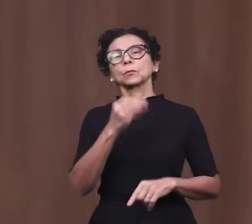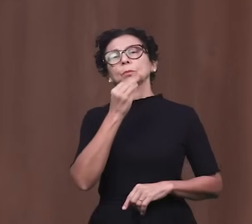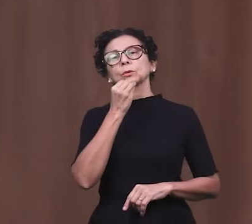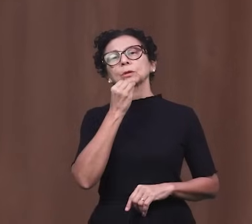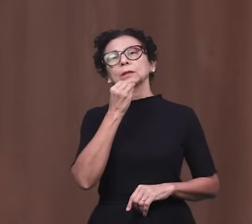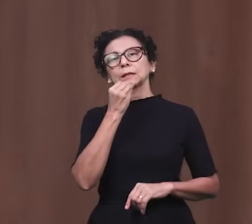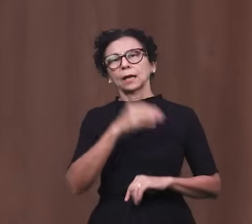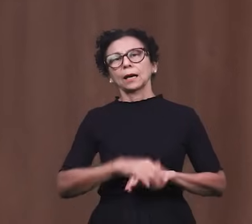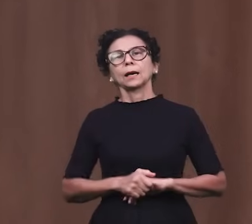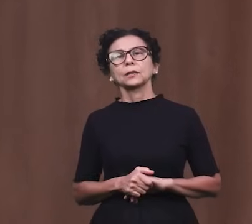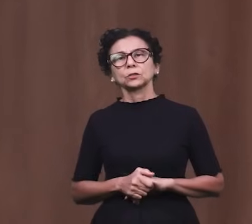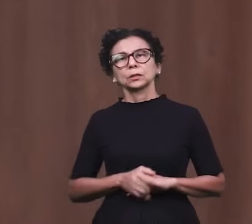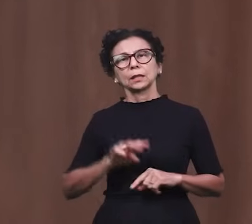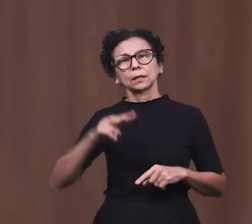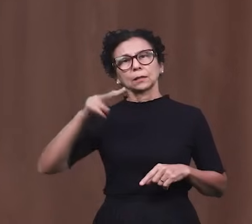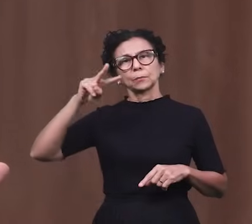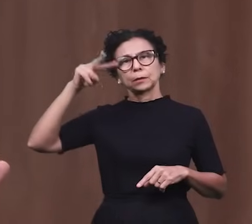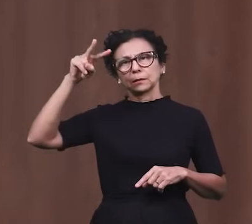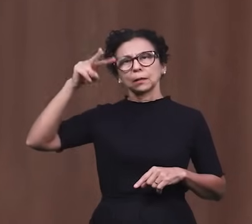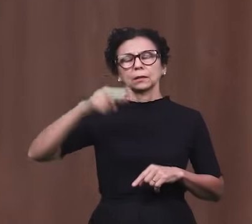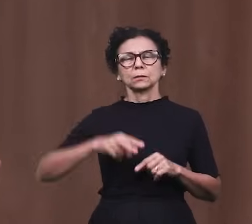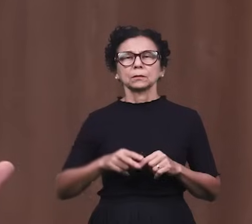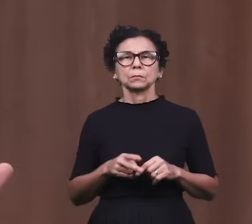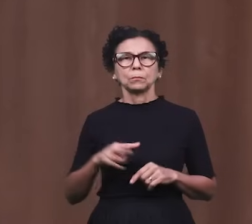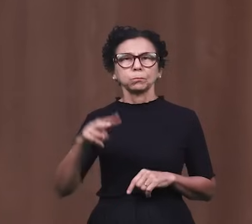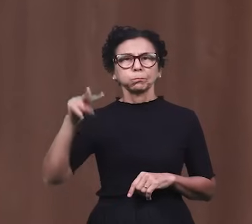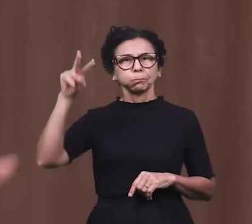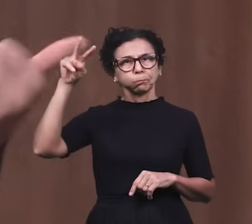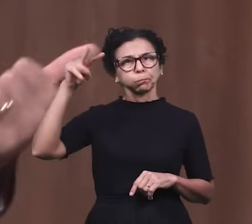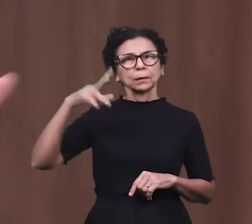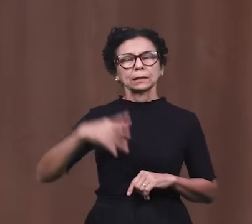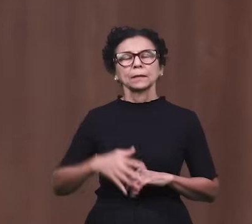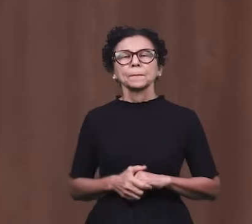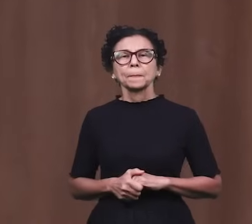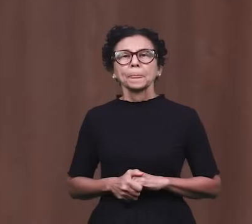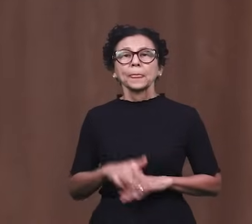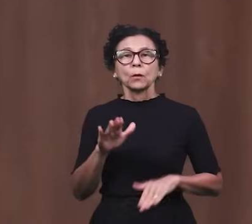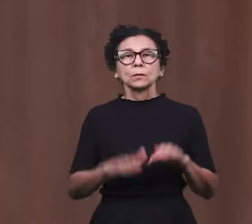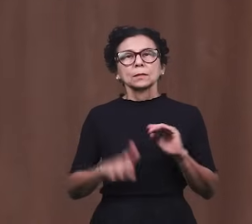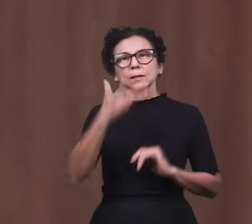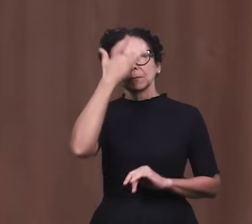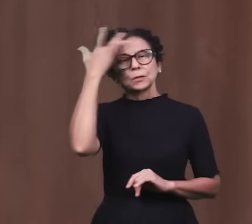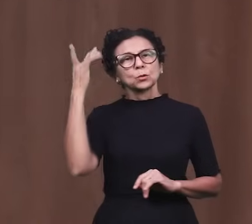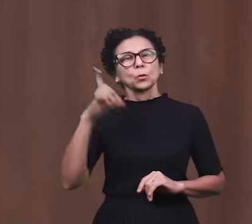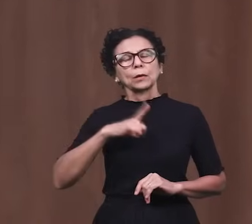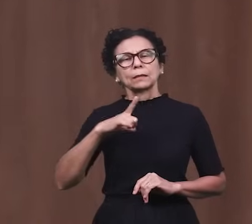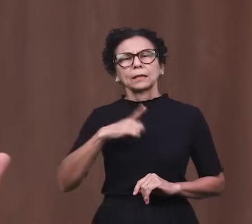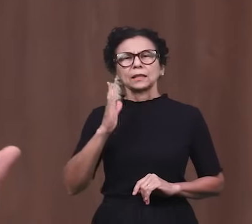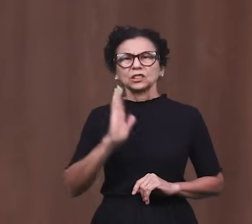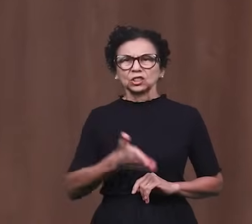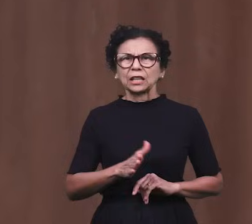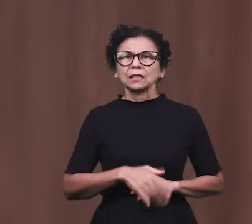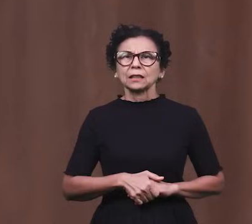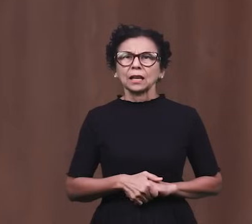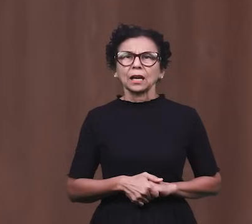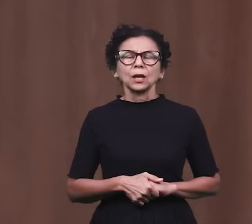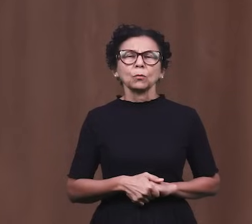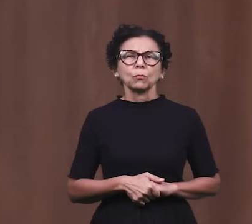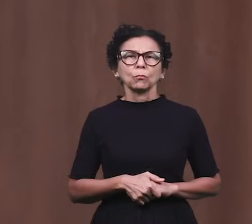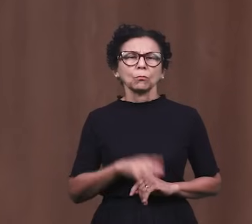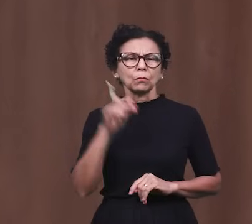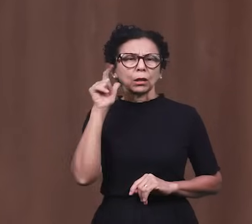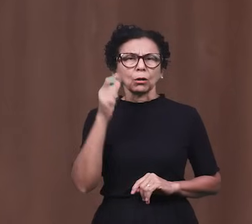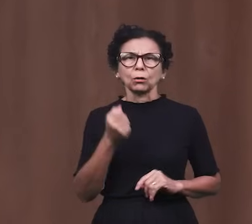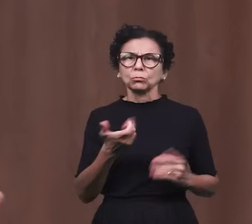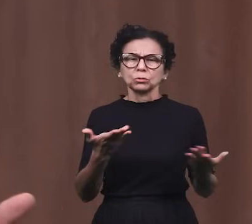oportunidade de você lucrar, né, ter rentabilidades, ter investimentos. Outra coisa, né, às vezes a pessoa tem um negócio já, alguma coisa que já